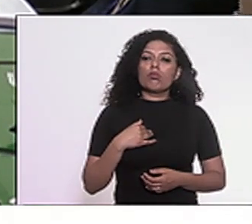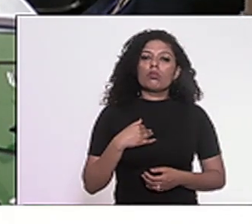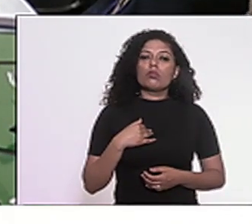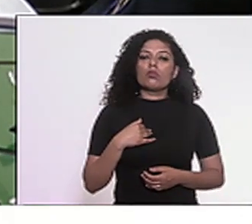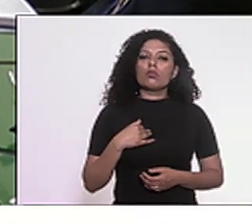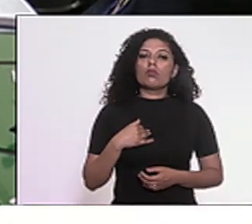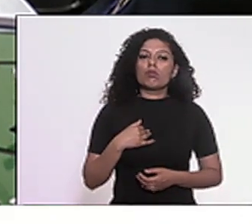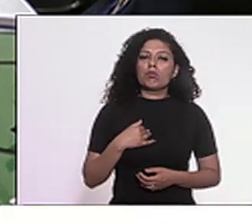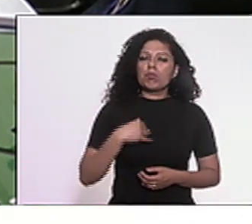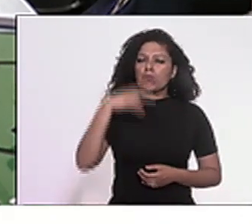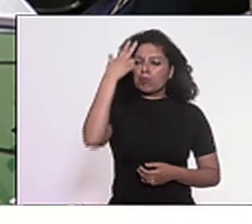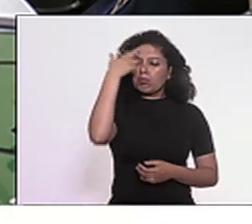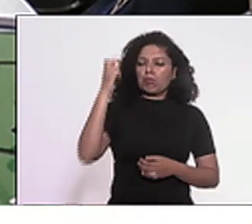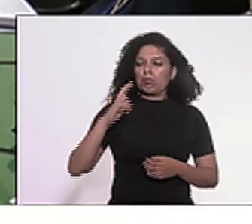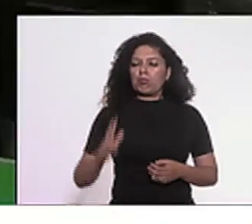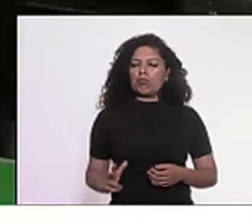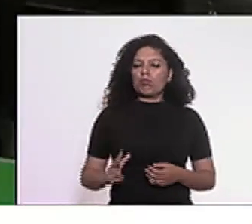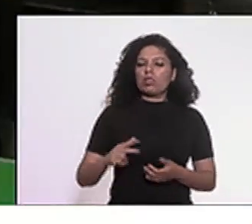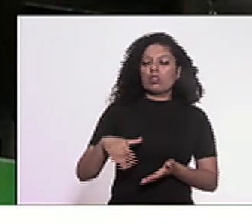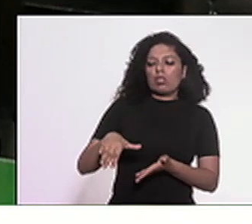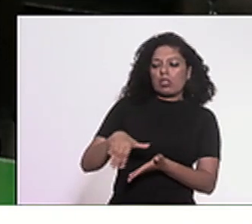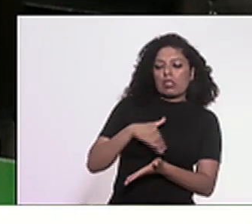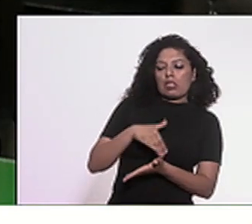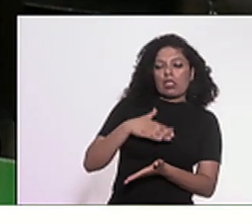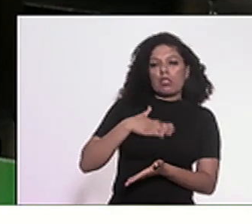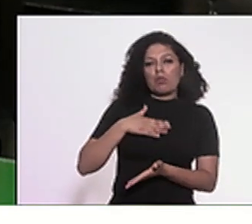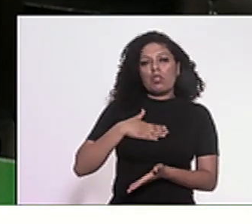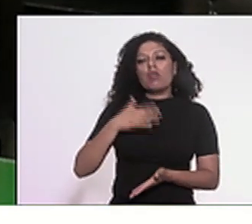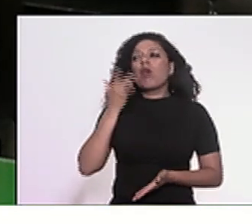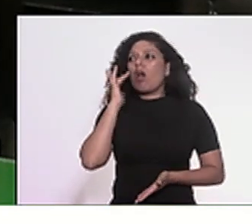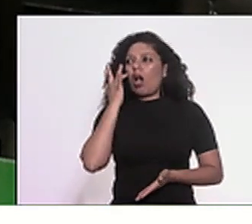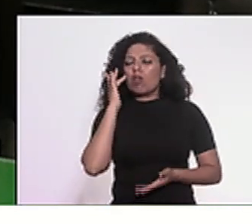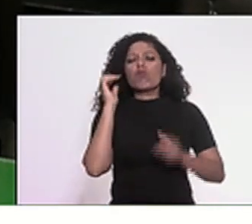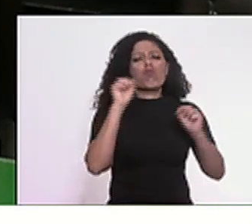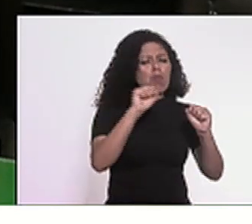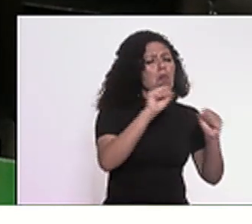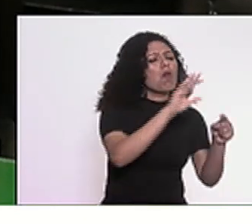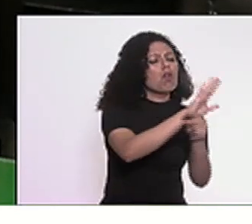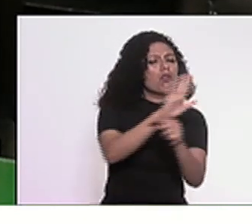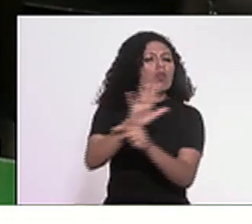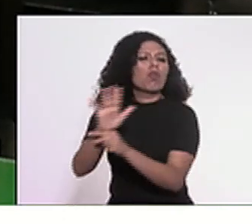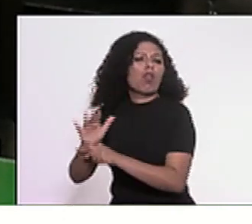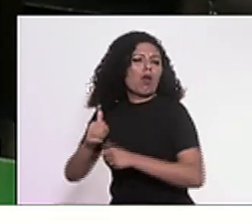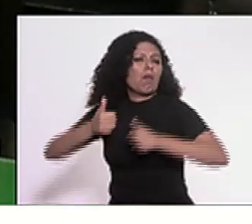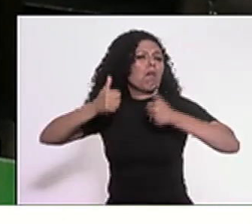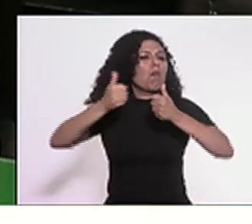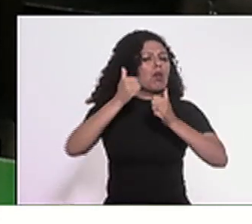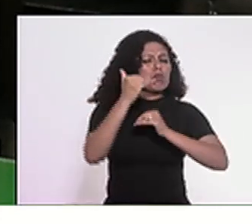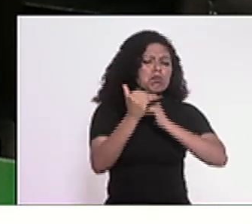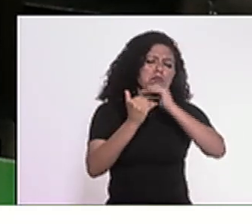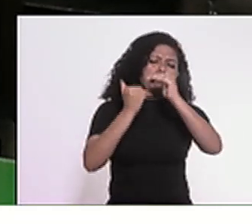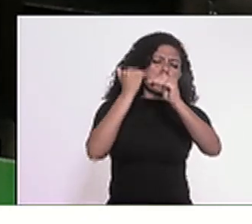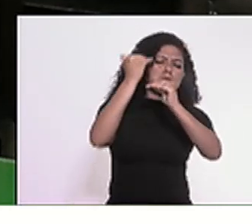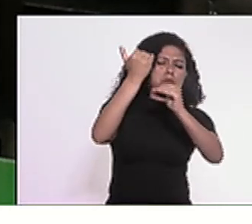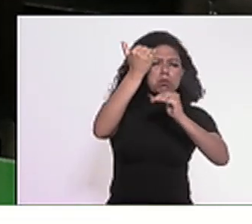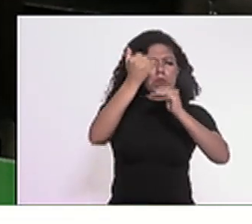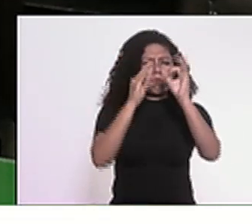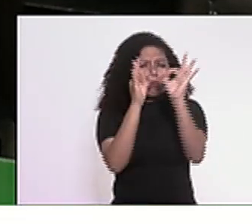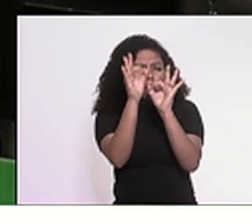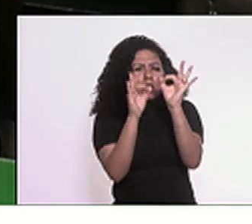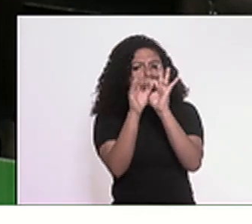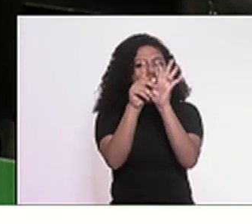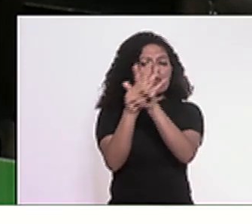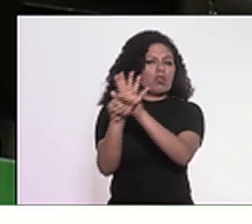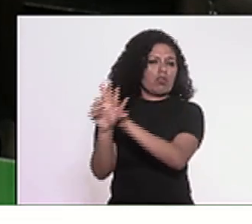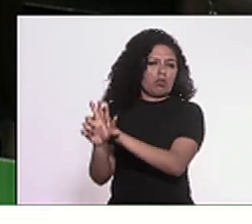uma expertise da nossa subsecretaria e que eu acho que pode ajudar muito no desenvolvimento desse projeto. Hoje